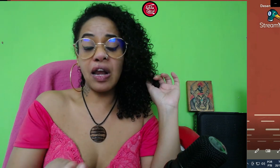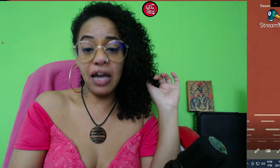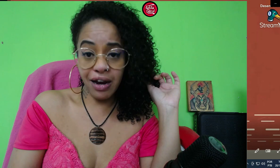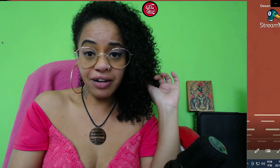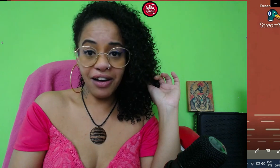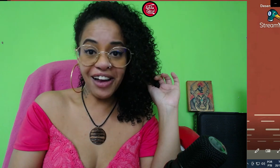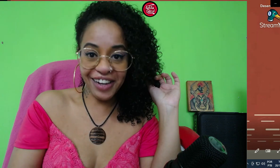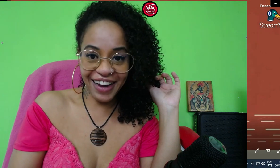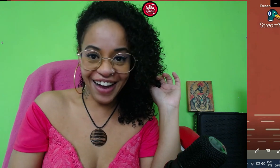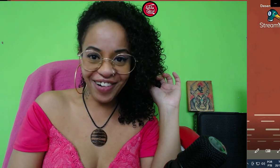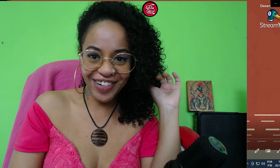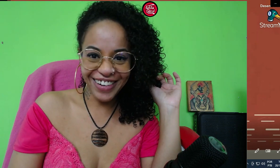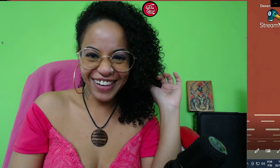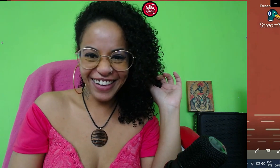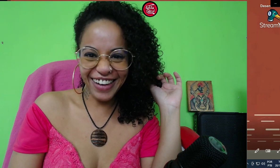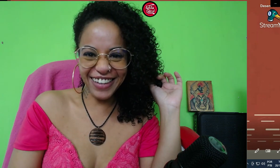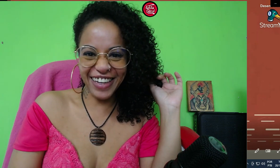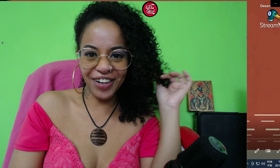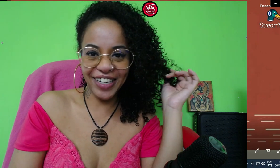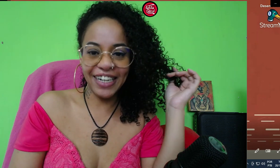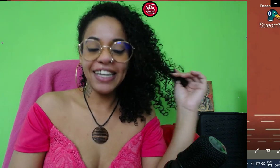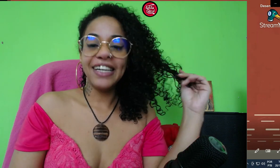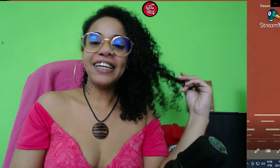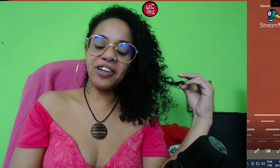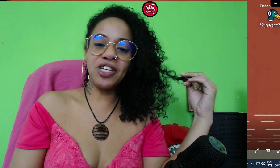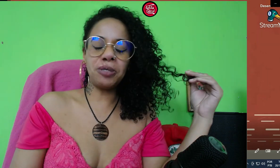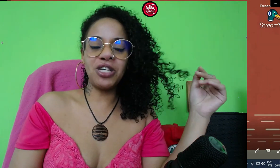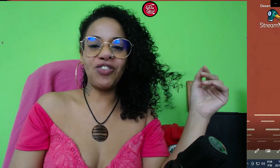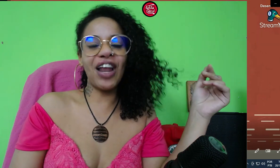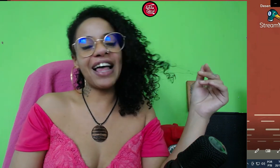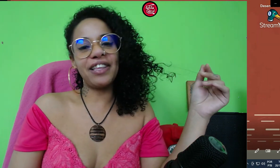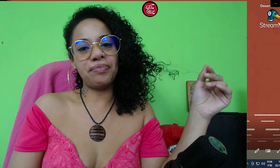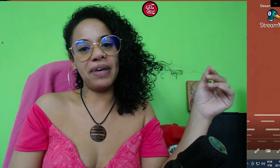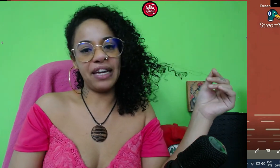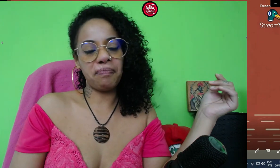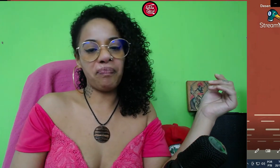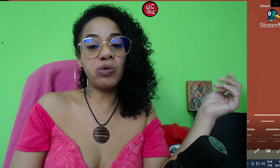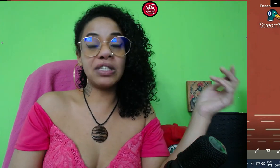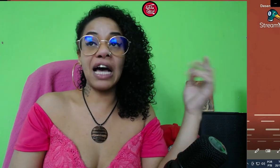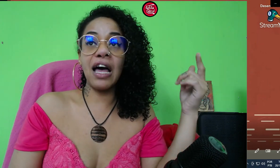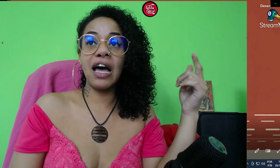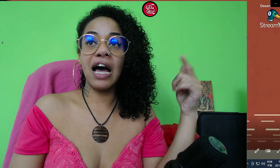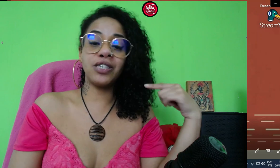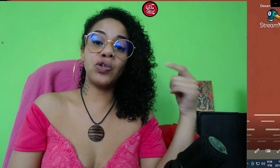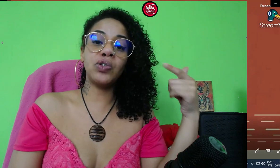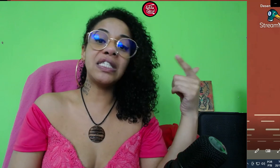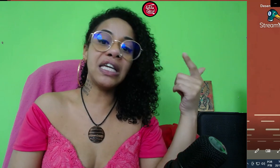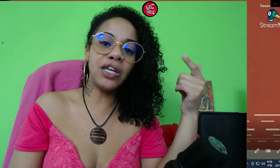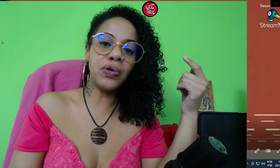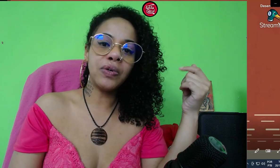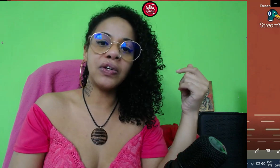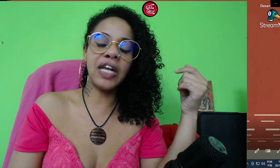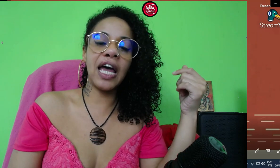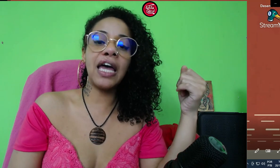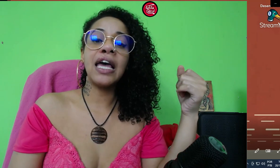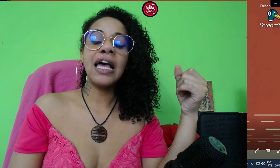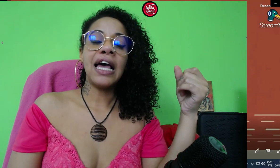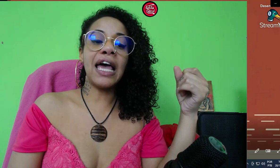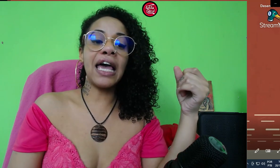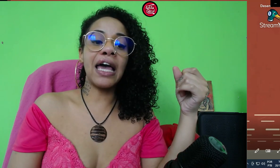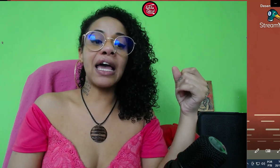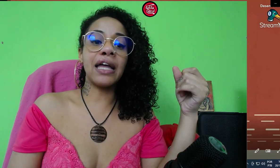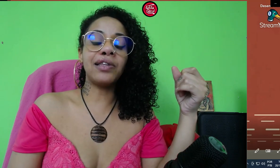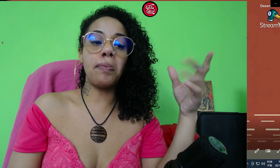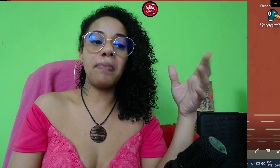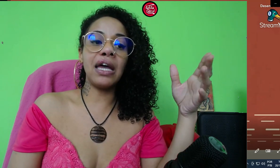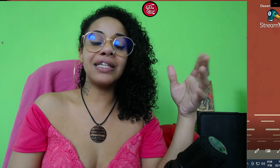Ler Ai que legal olha que da hora então a gente pode falar também usar raciocínio né